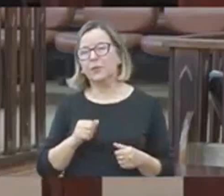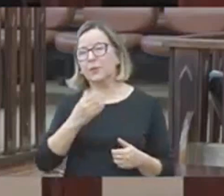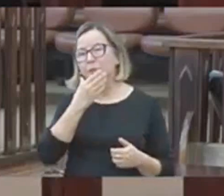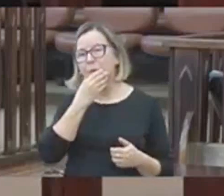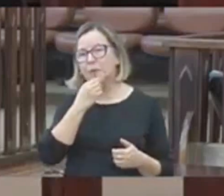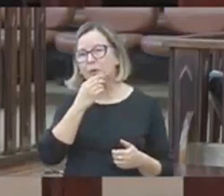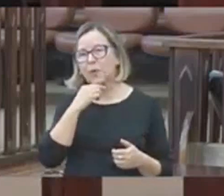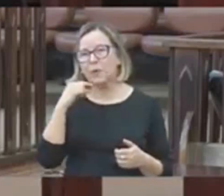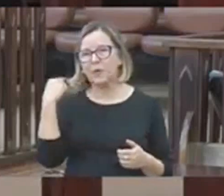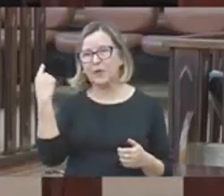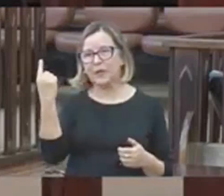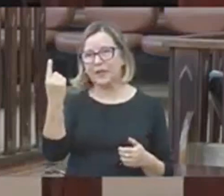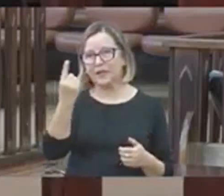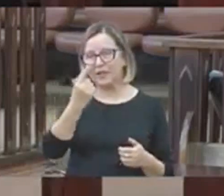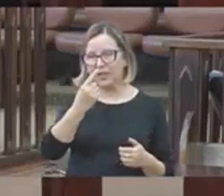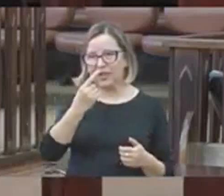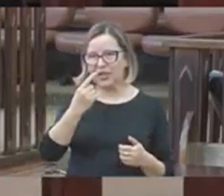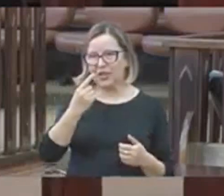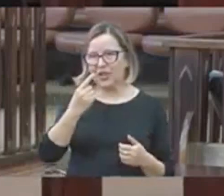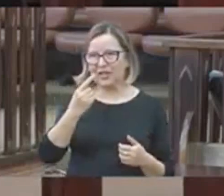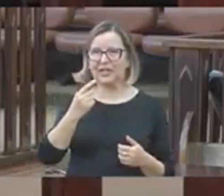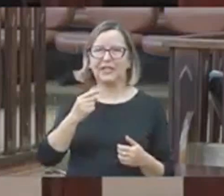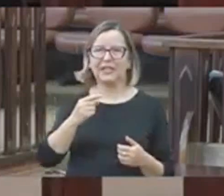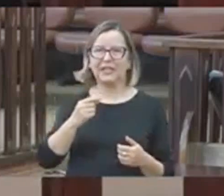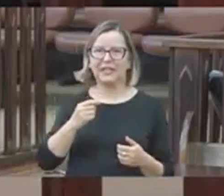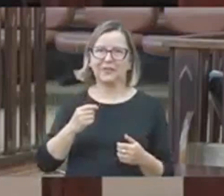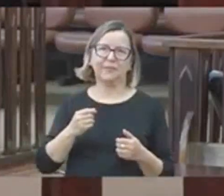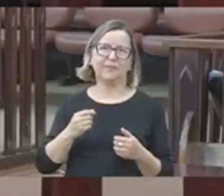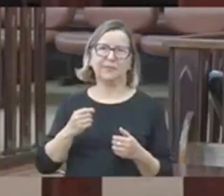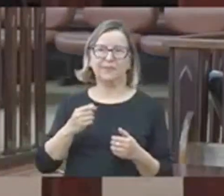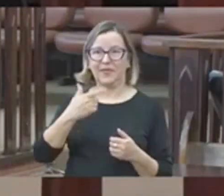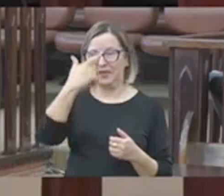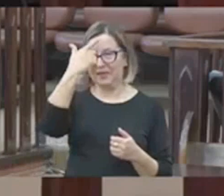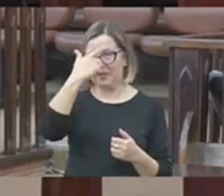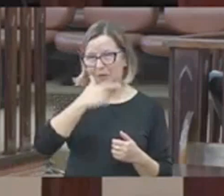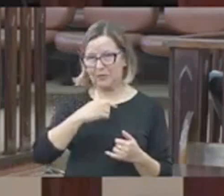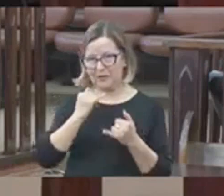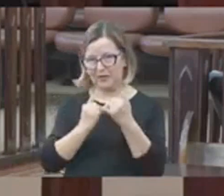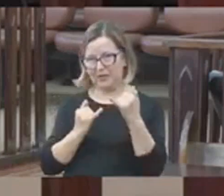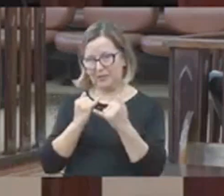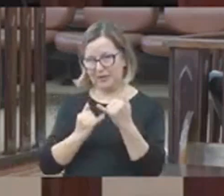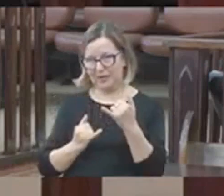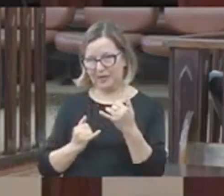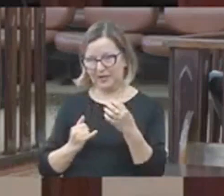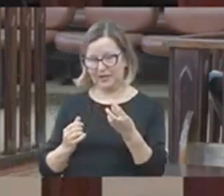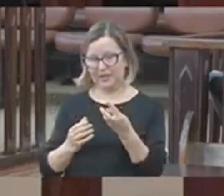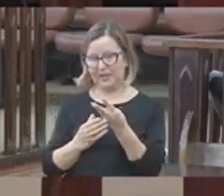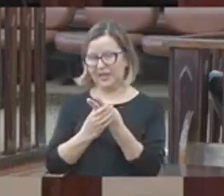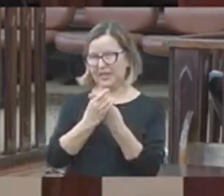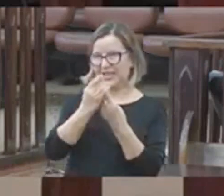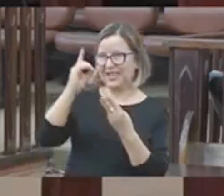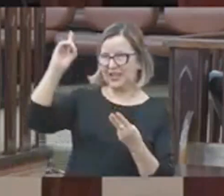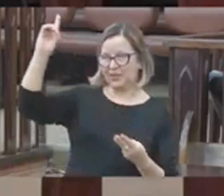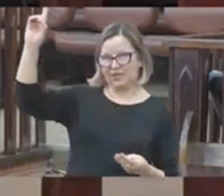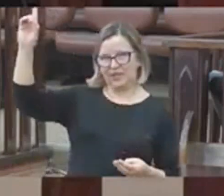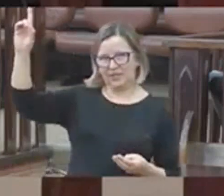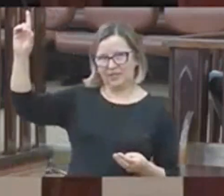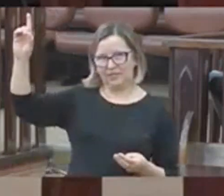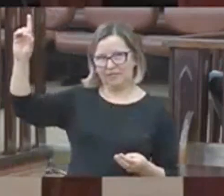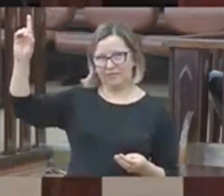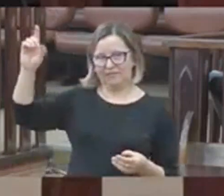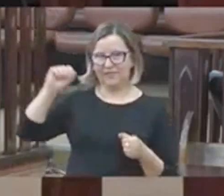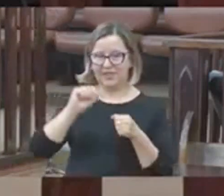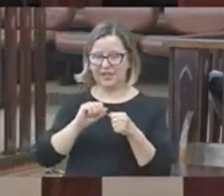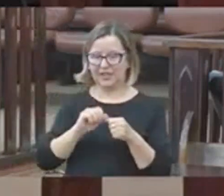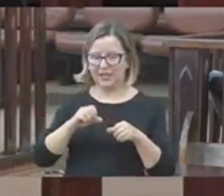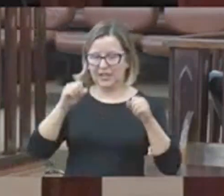semelhança? Deus colocou do seu caráter no homem e na mulher, para que os dois juntos possam viver a vida